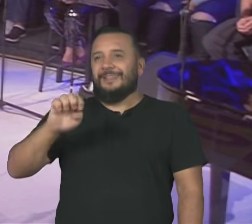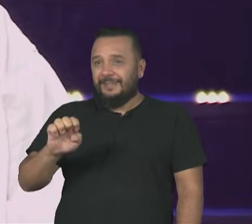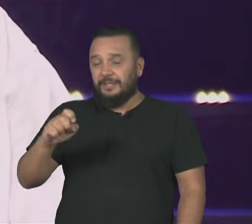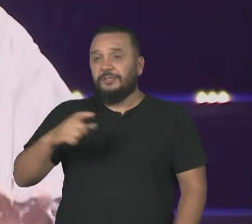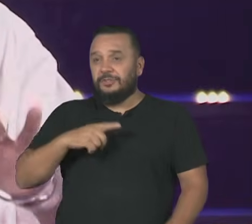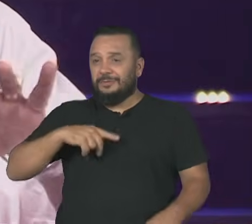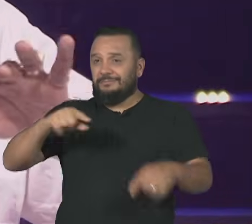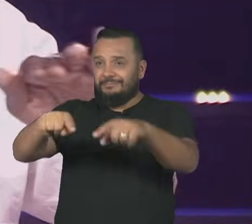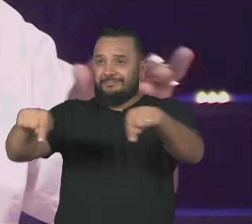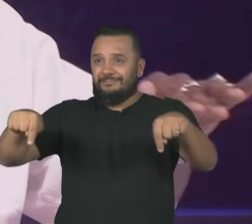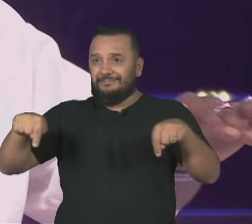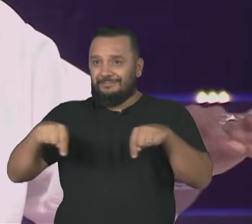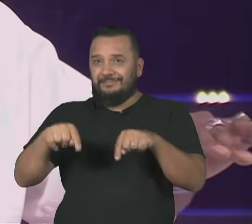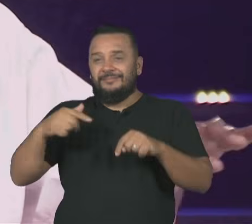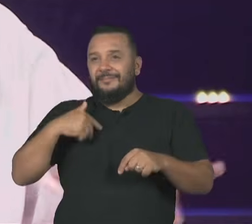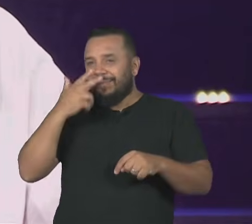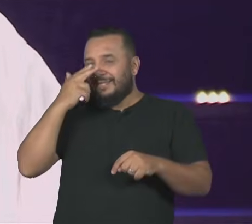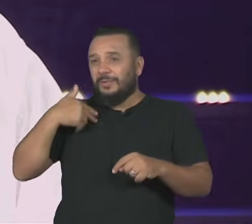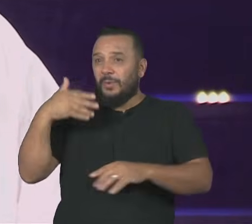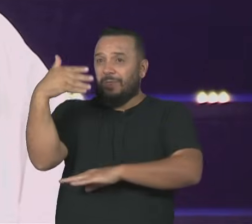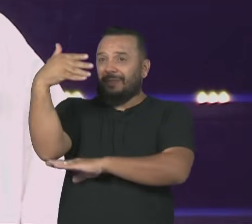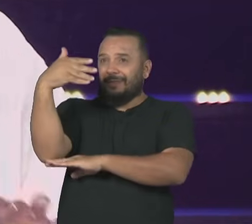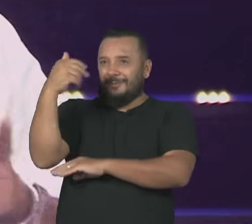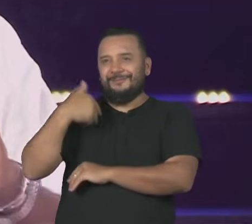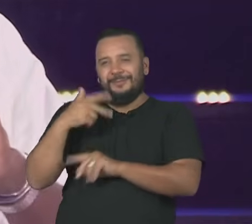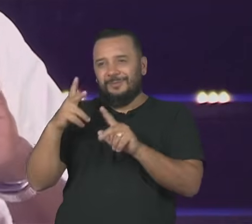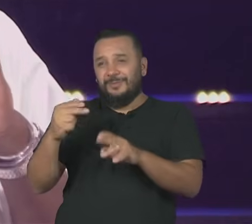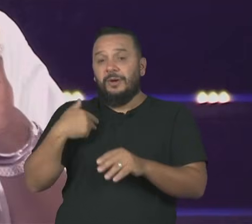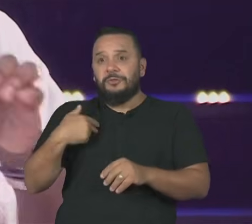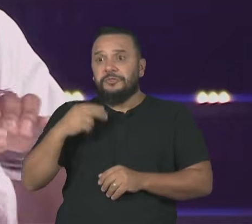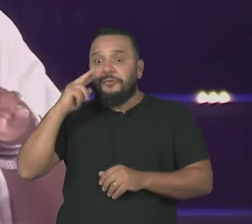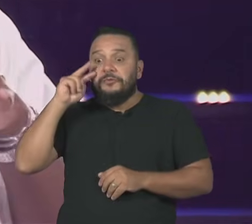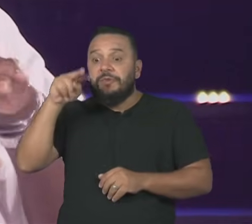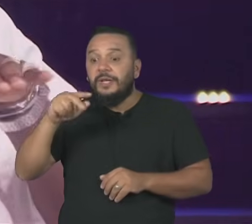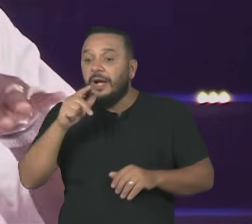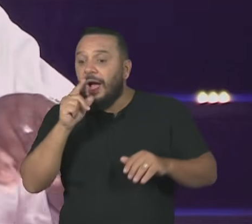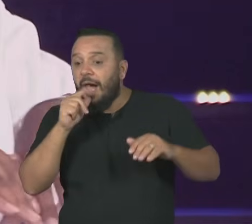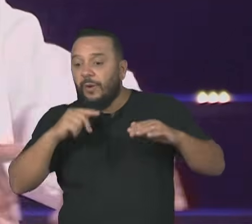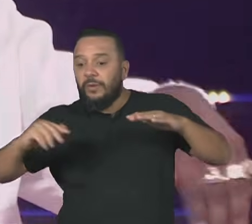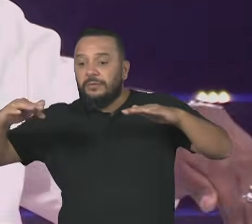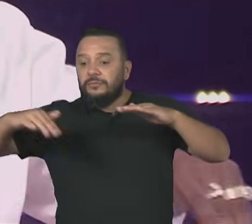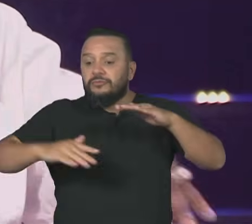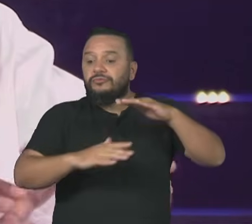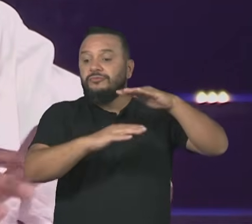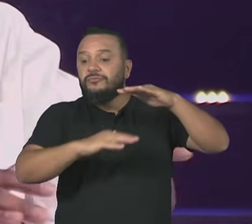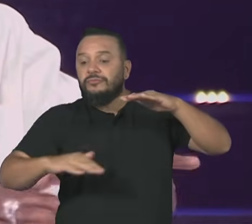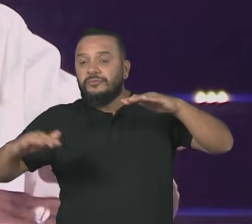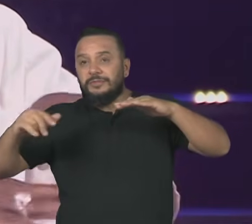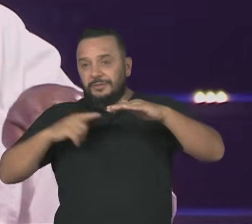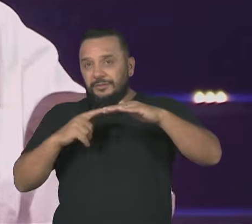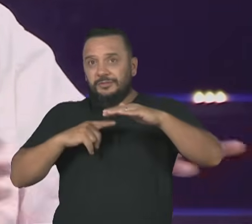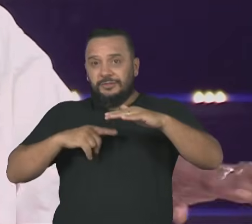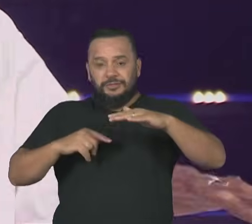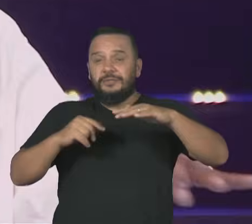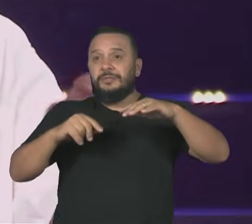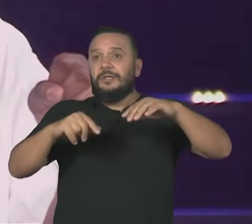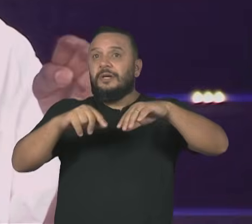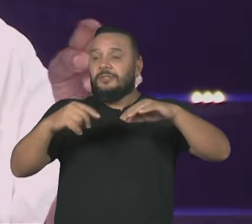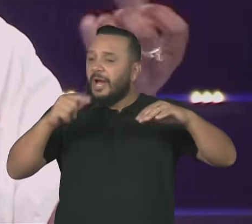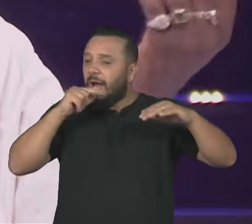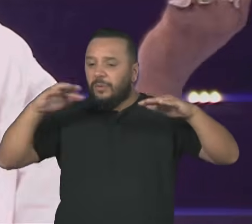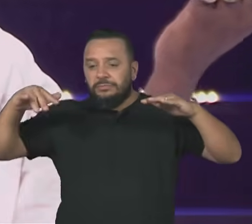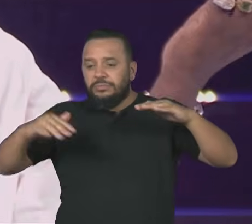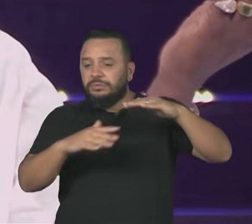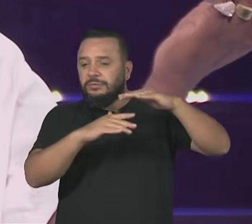hotel, que a gente ficava meio em cima da água, assim. O quarto da gente era uma pedra, uma varandinha, assim, e com o mar